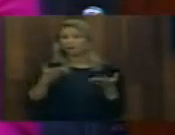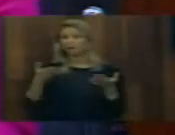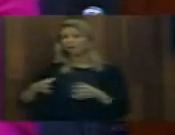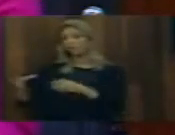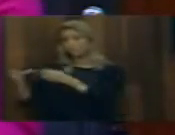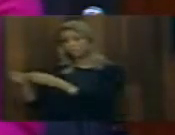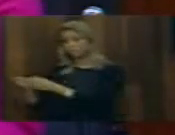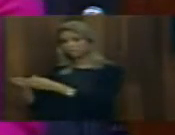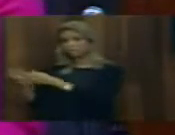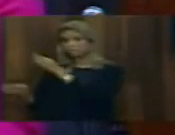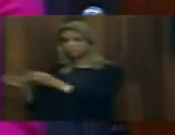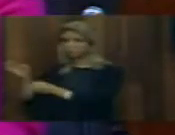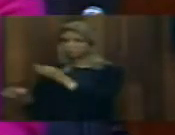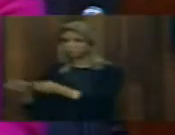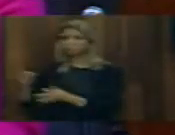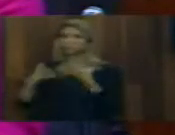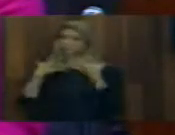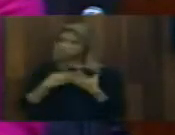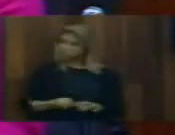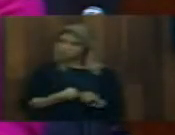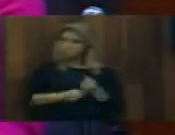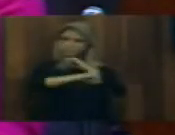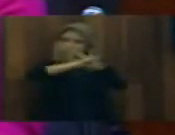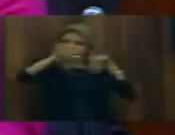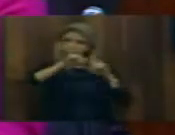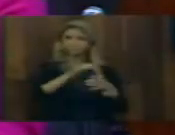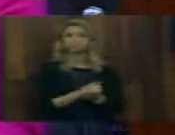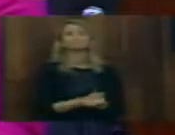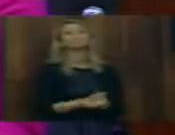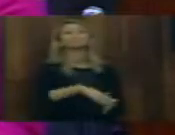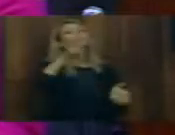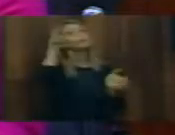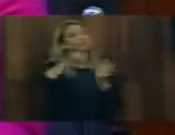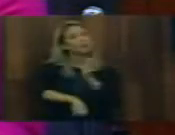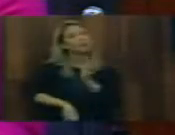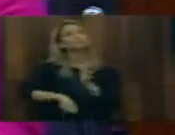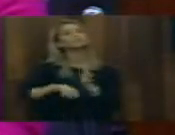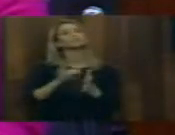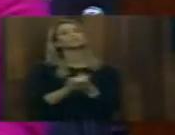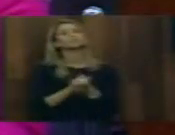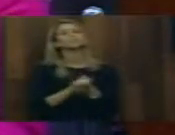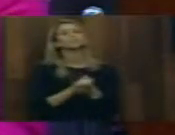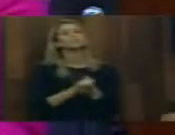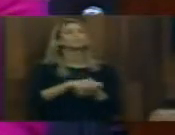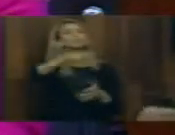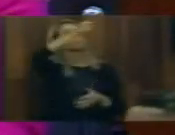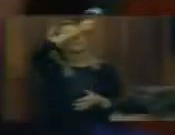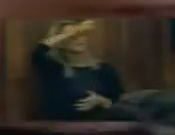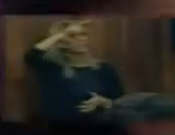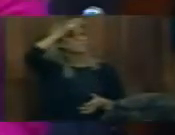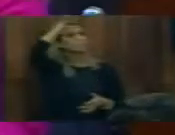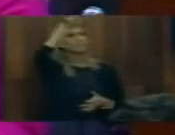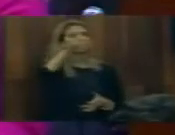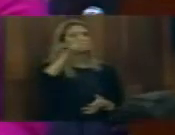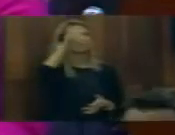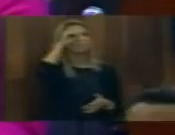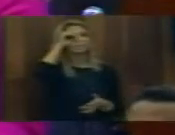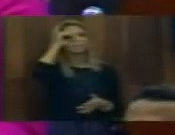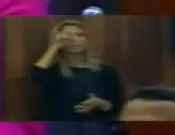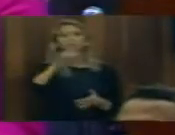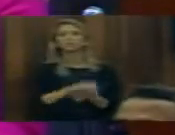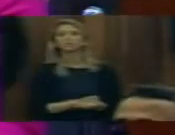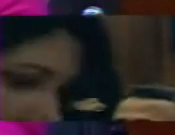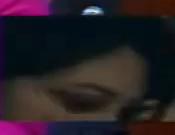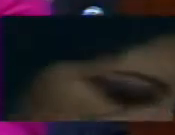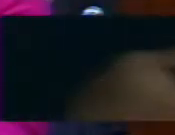Justiça. Veto 0034-2019, Adriano Guilherme de Teves Moreno, dispõe sobre veto parcial ao